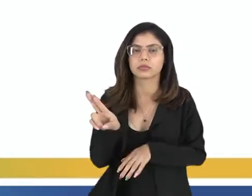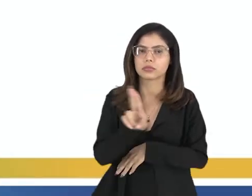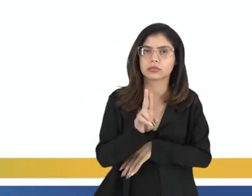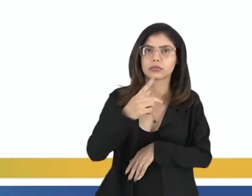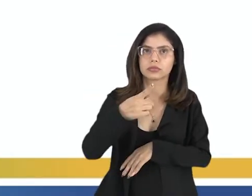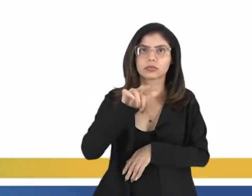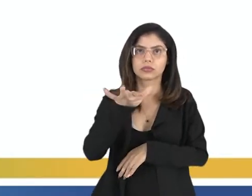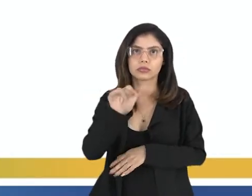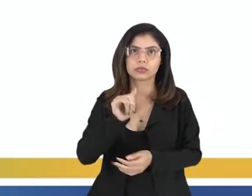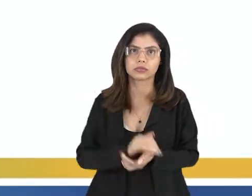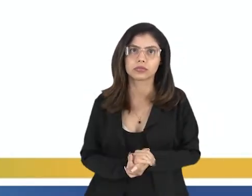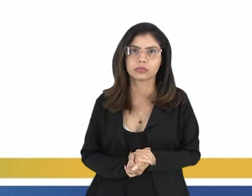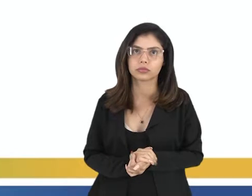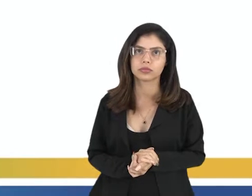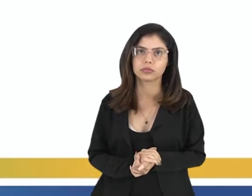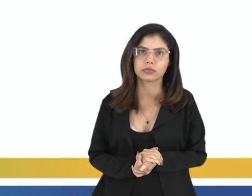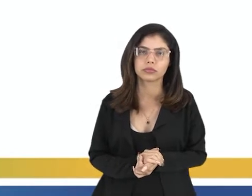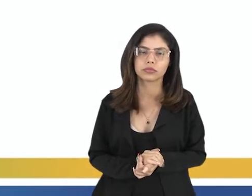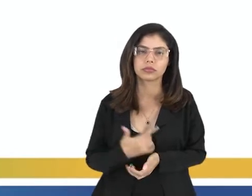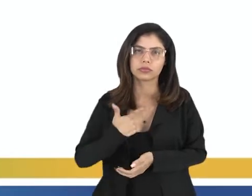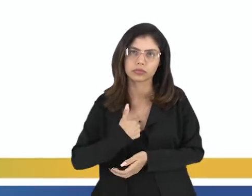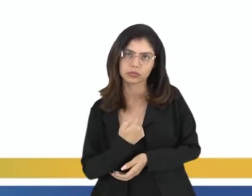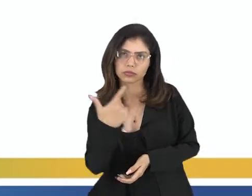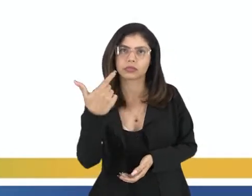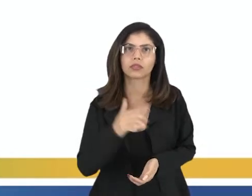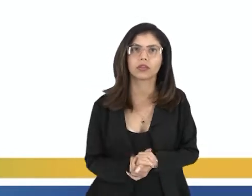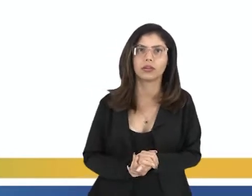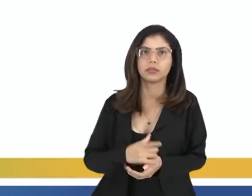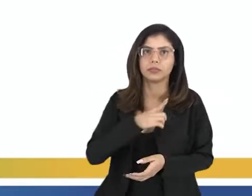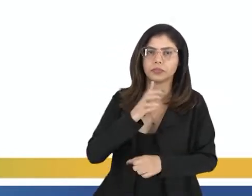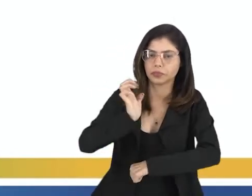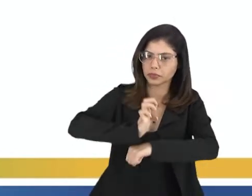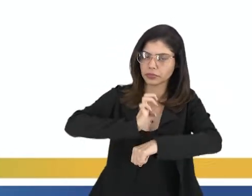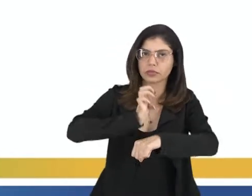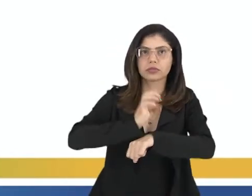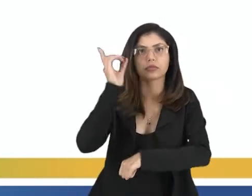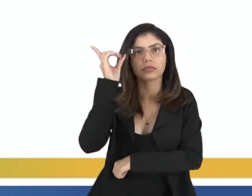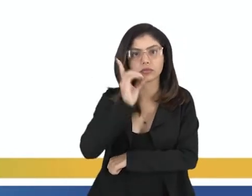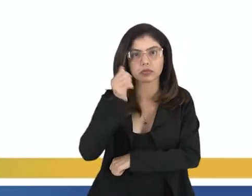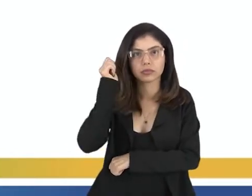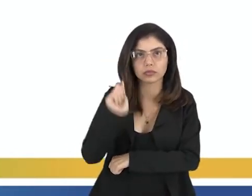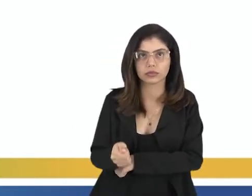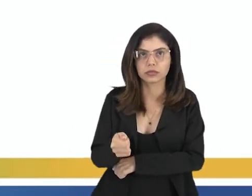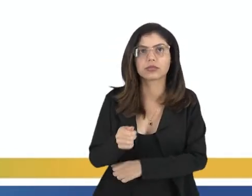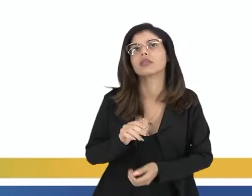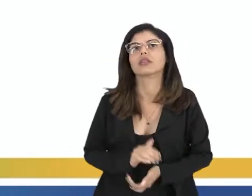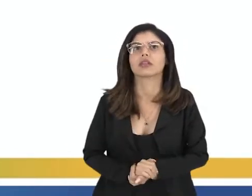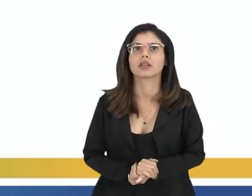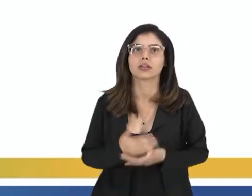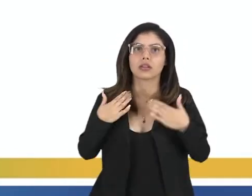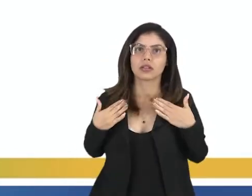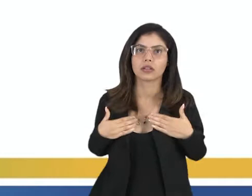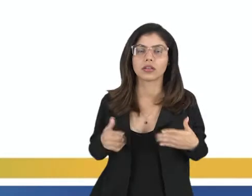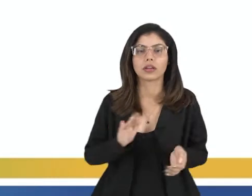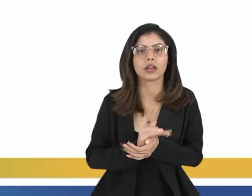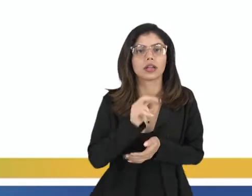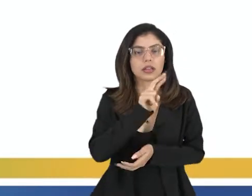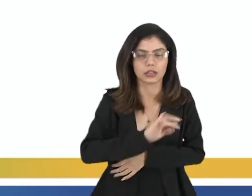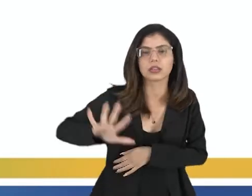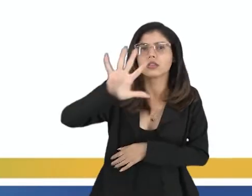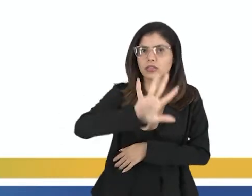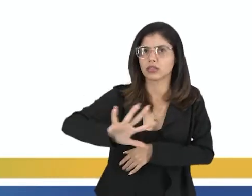de Polaca, foi o instrumento de Getúlio para criar, então, esse Estado ditatorial, corporativista